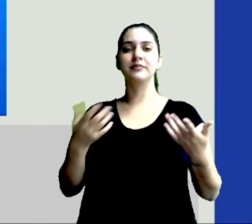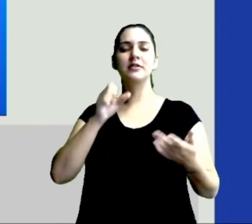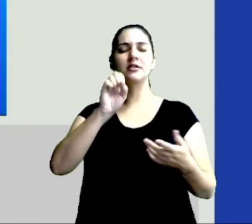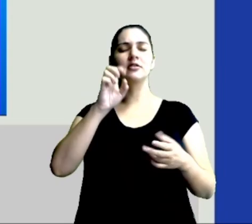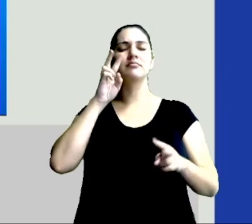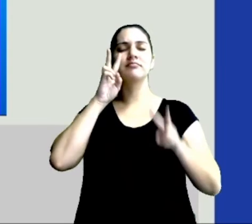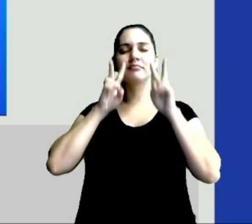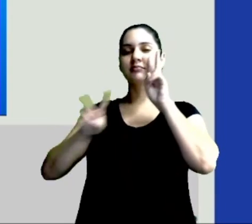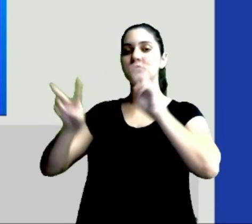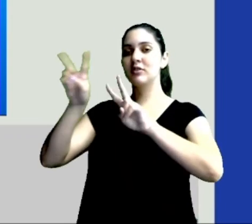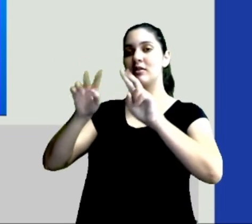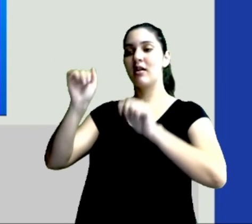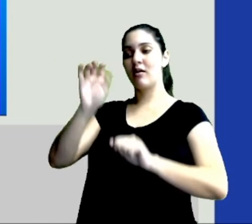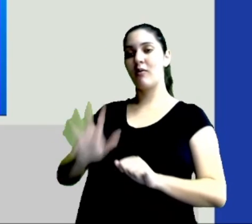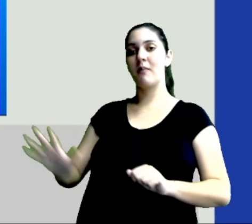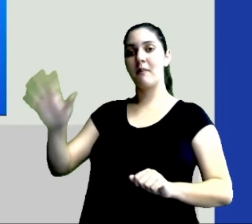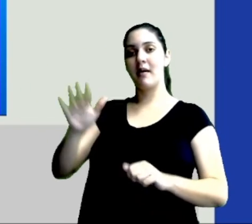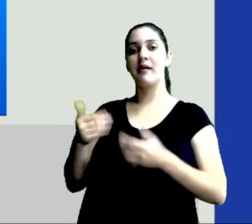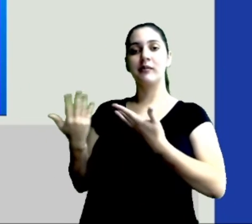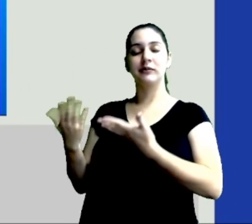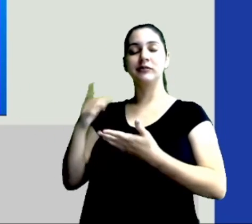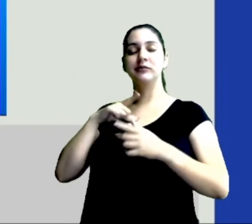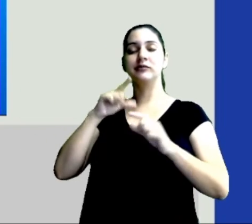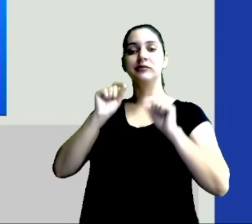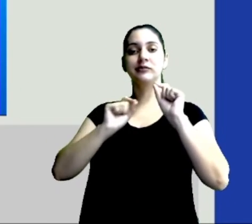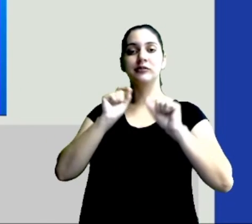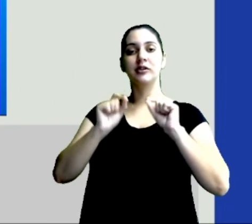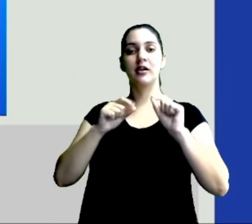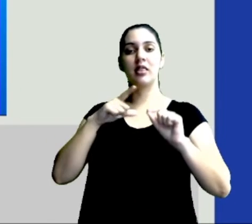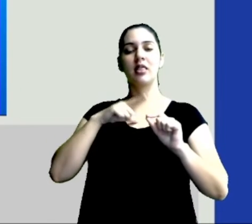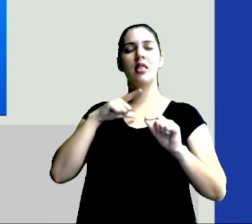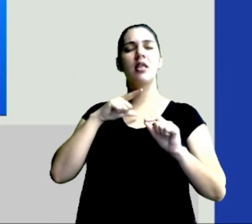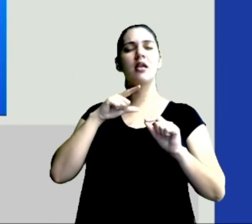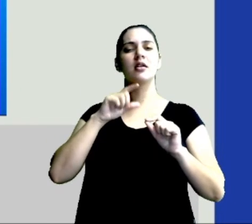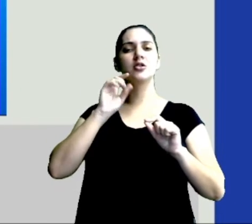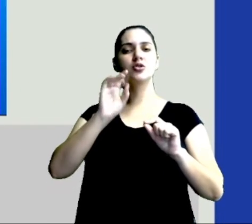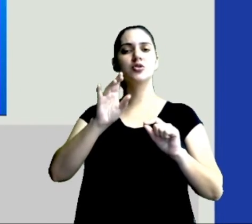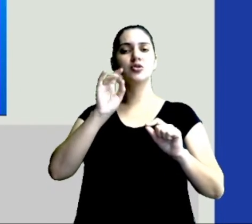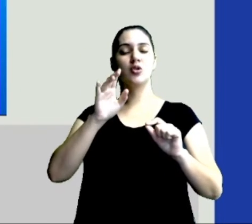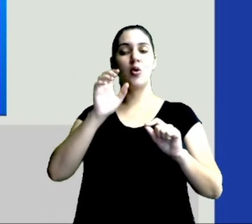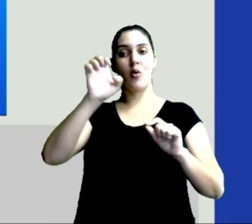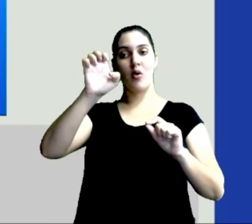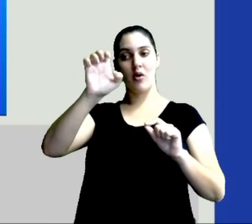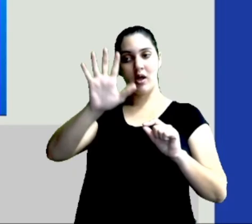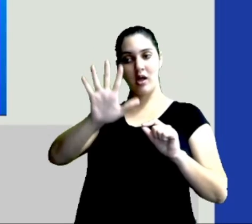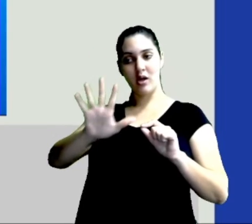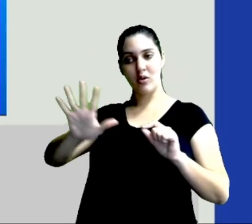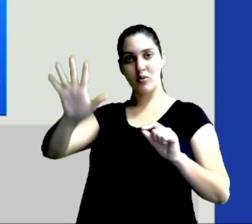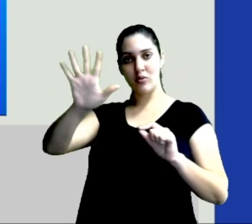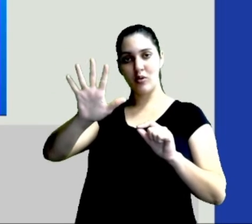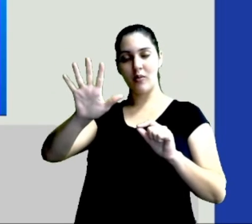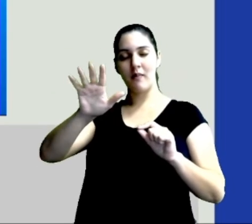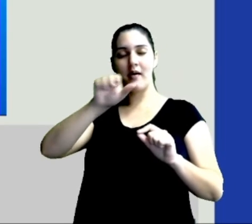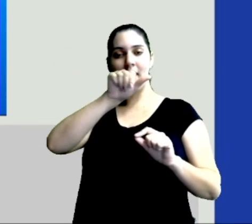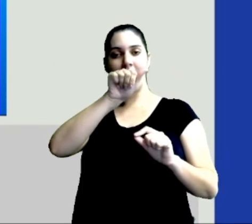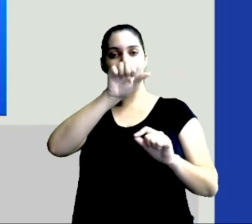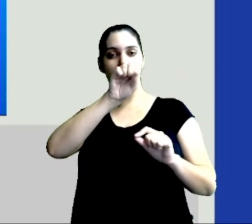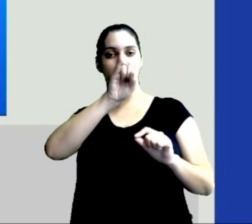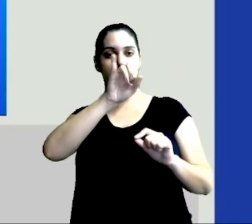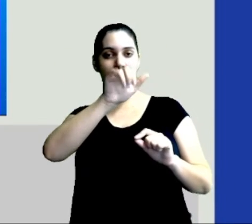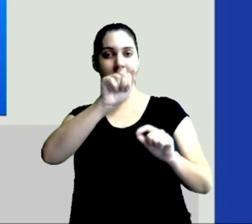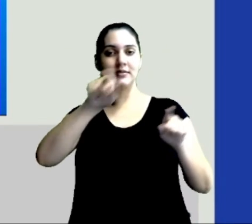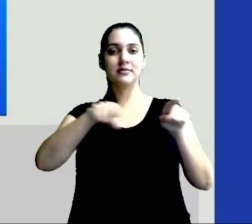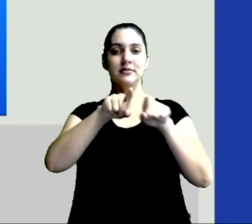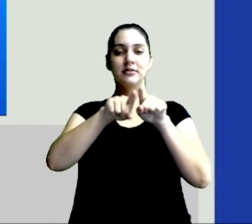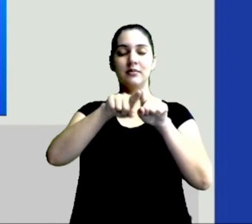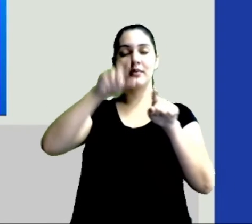observar esse mapa aí, você vai ver que ele contempla apenas a Europa, Ásia e